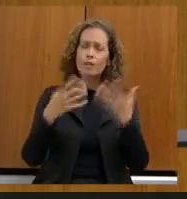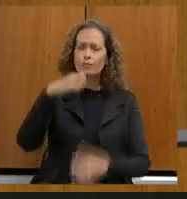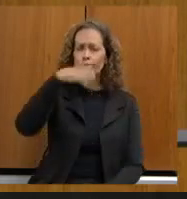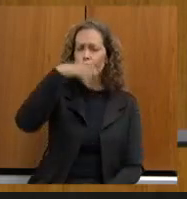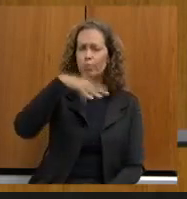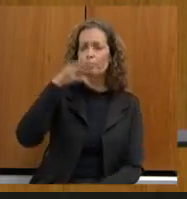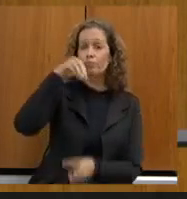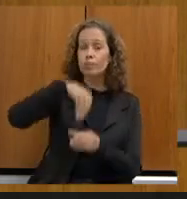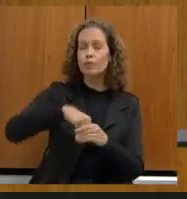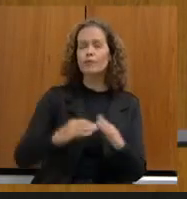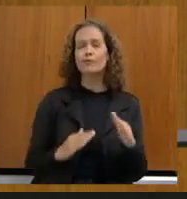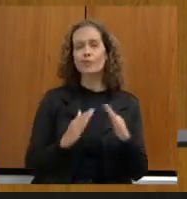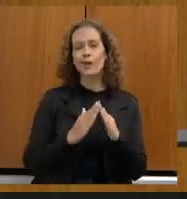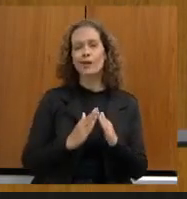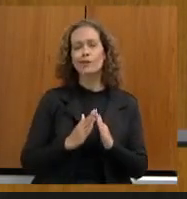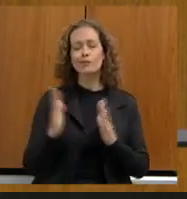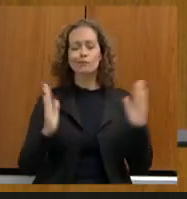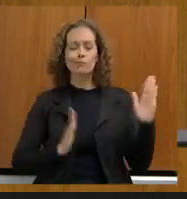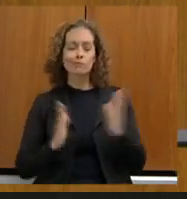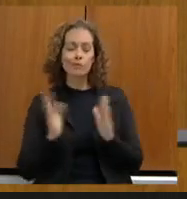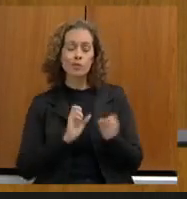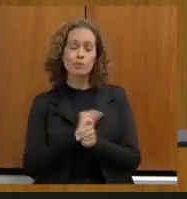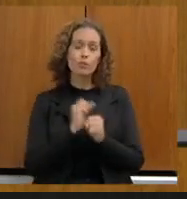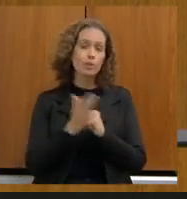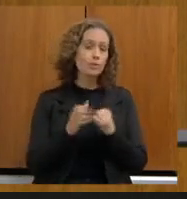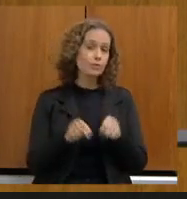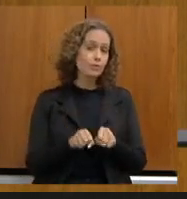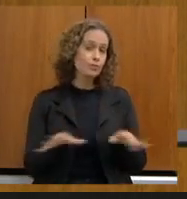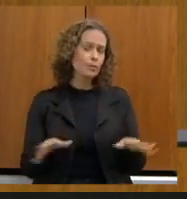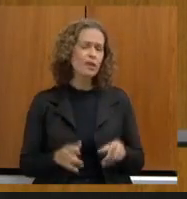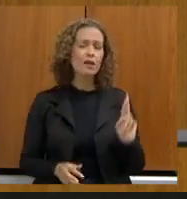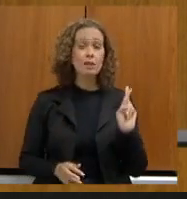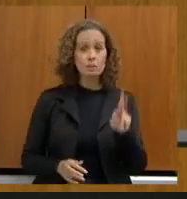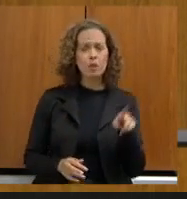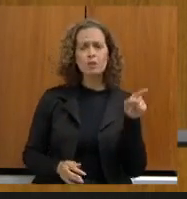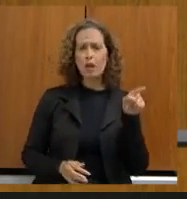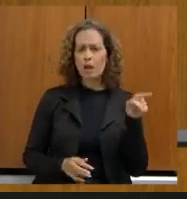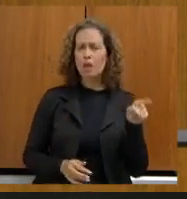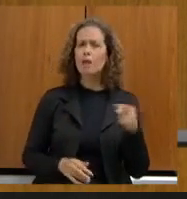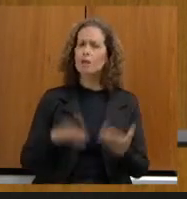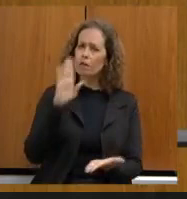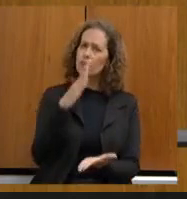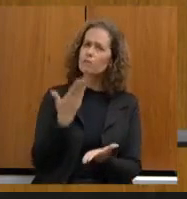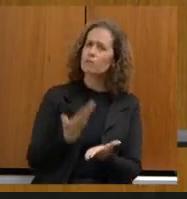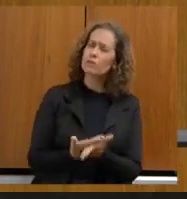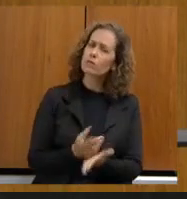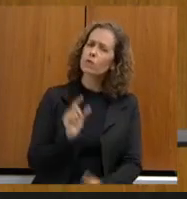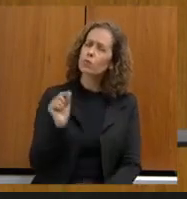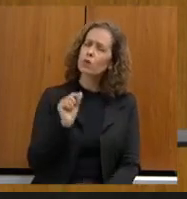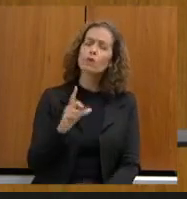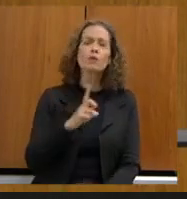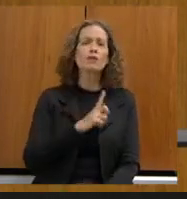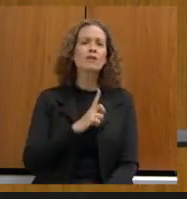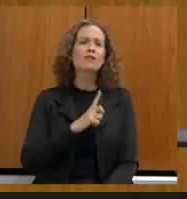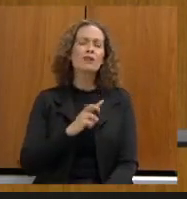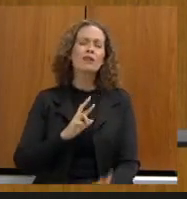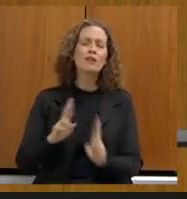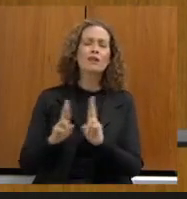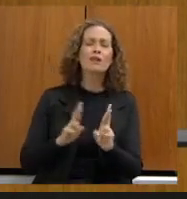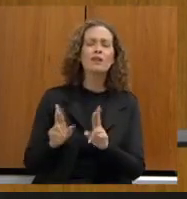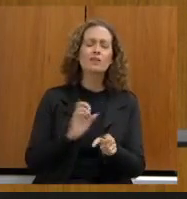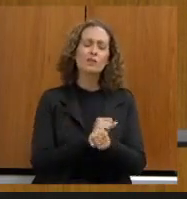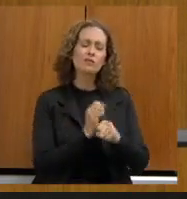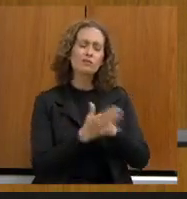Neste período de pandemia inclusive na resposta dele ele disse acreditar que existe uma relação entre a